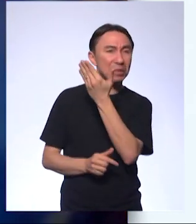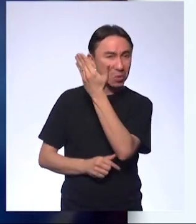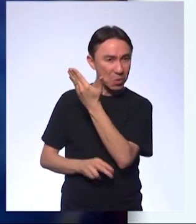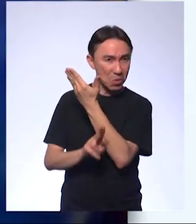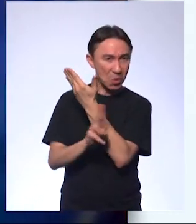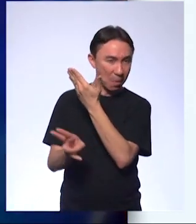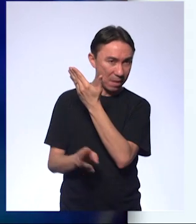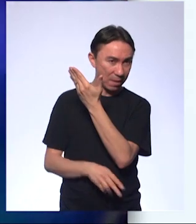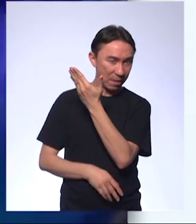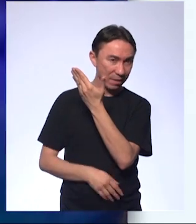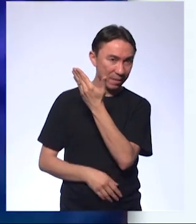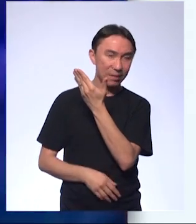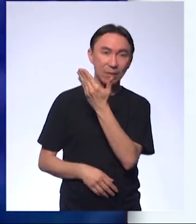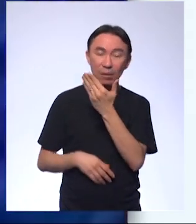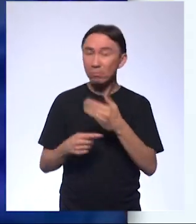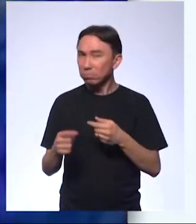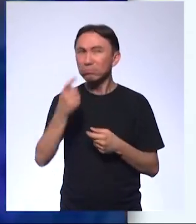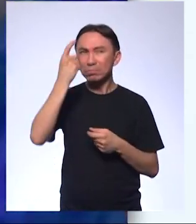elétrons.